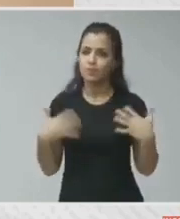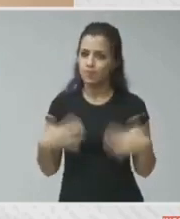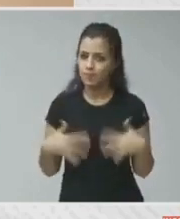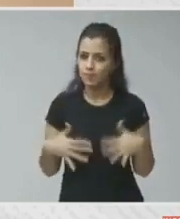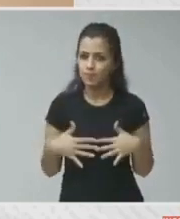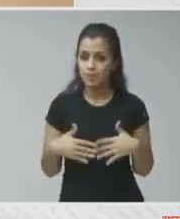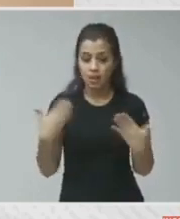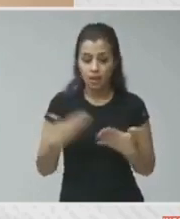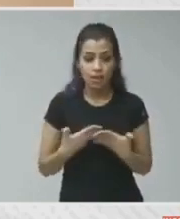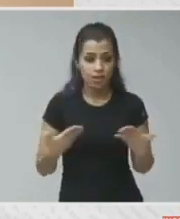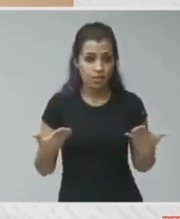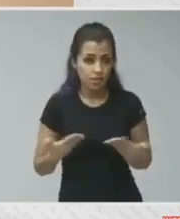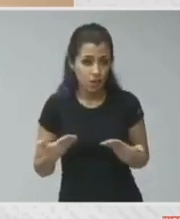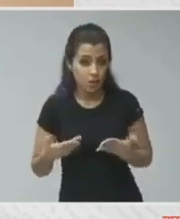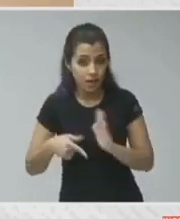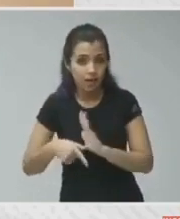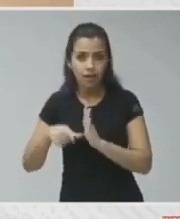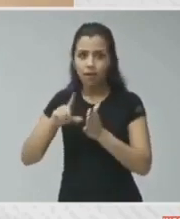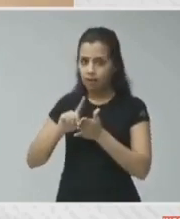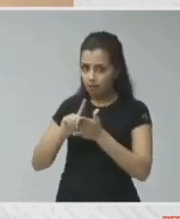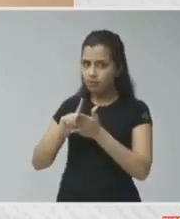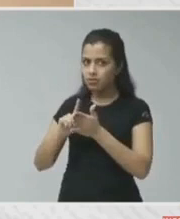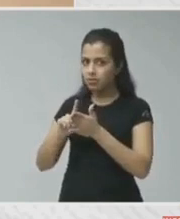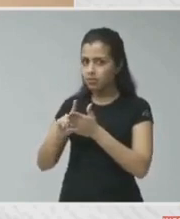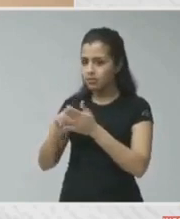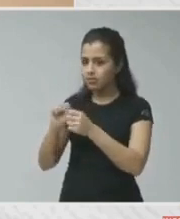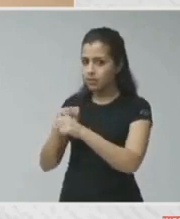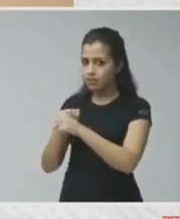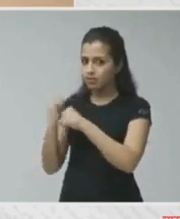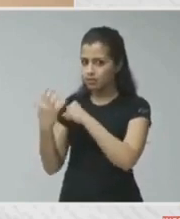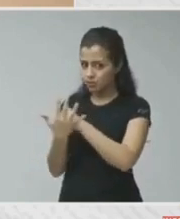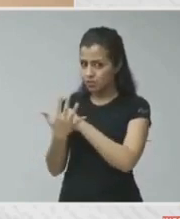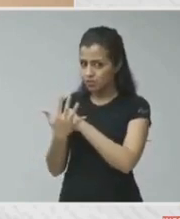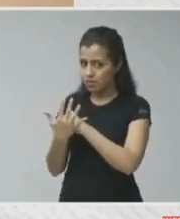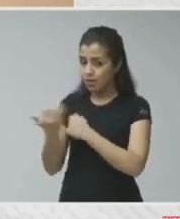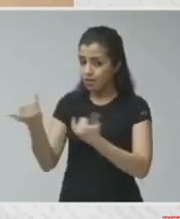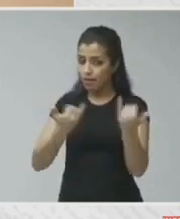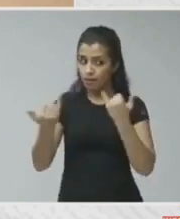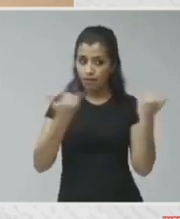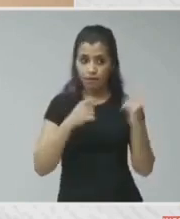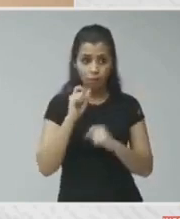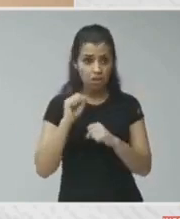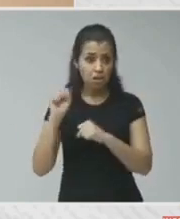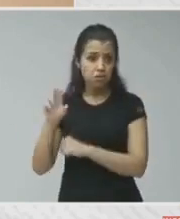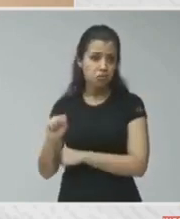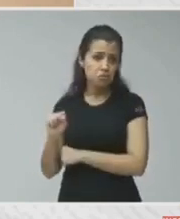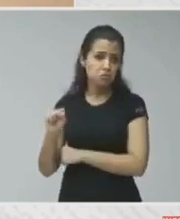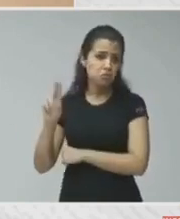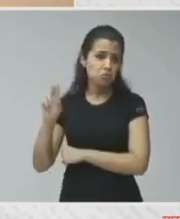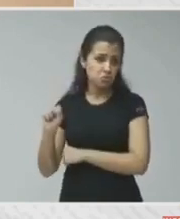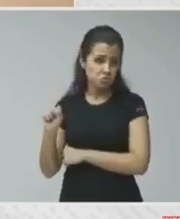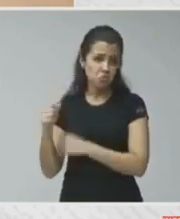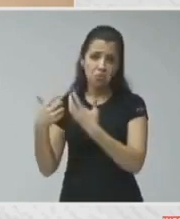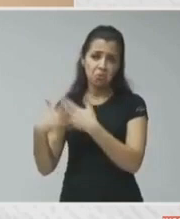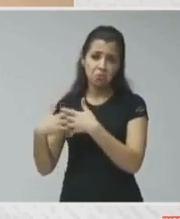antes da pandemia do coronavírus, havia quem dissesse que o SUS não funcionava. E nós estamos vendo que, apesar